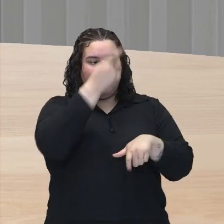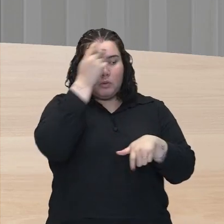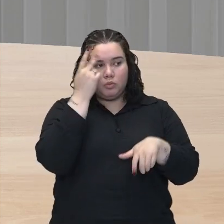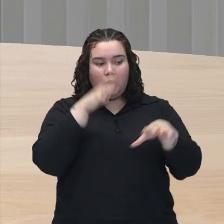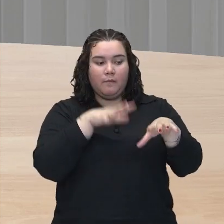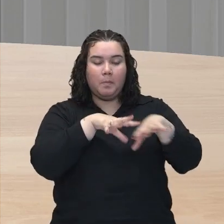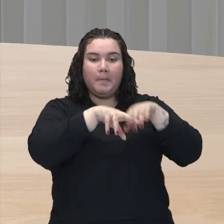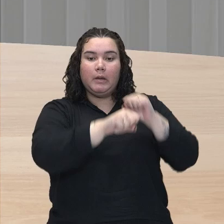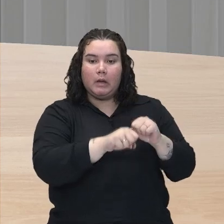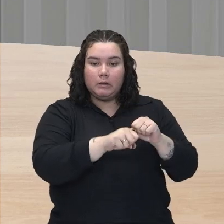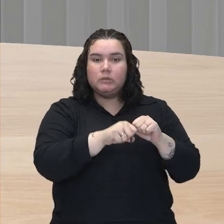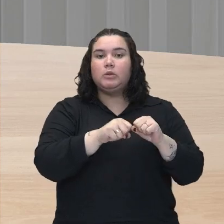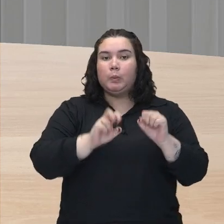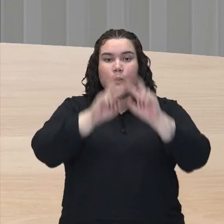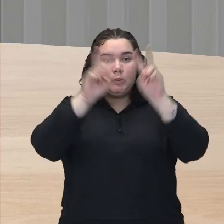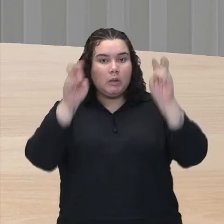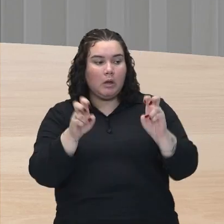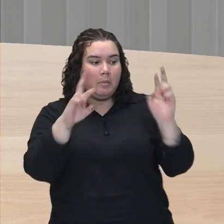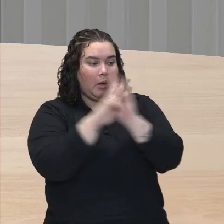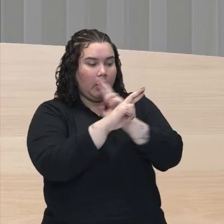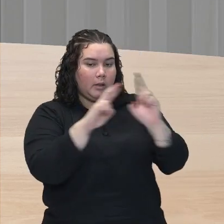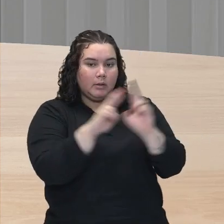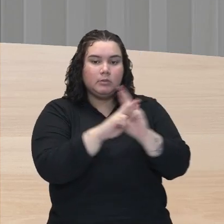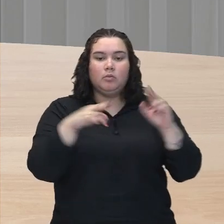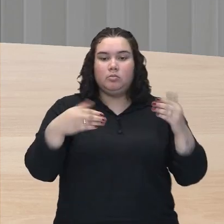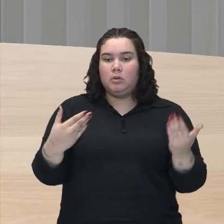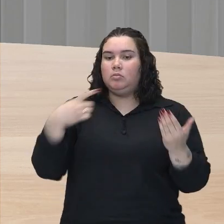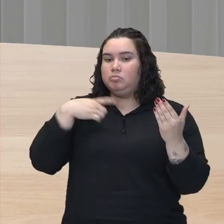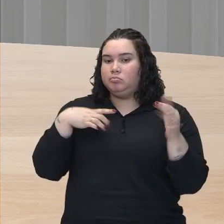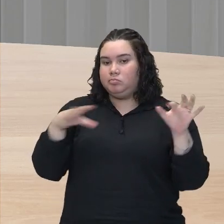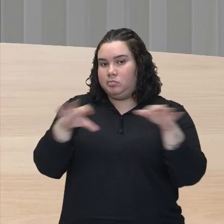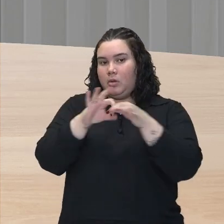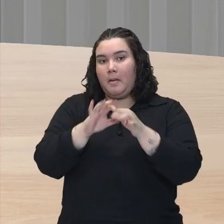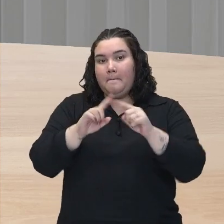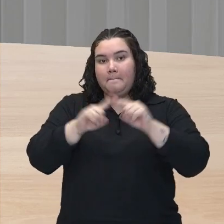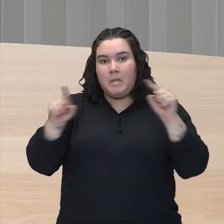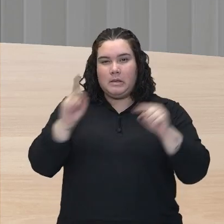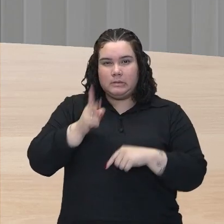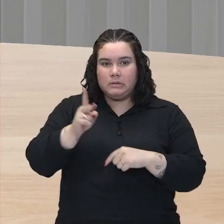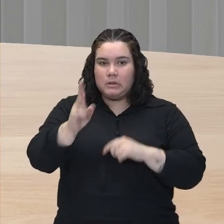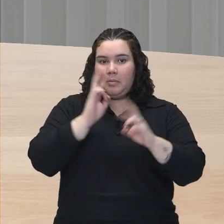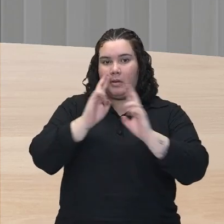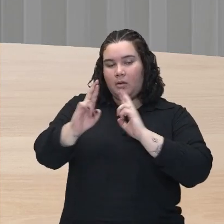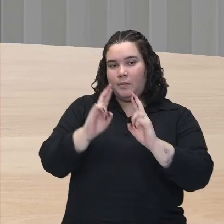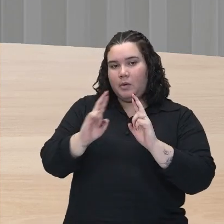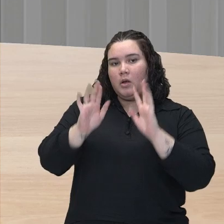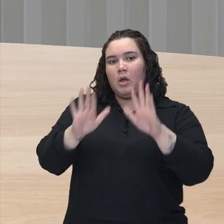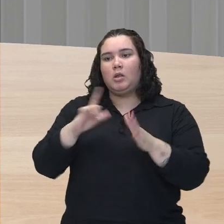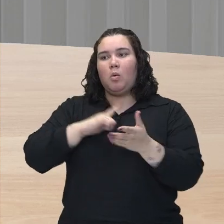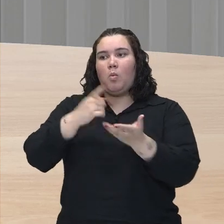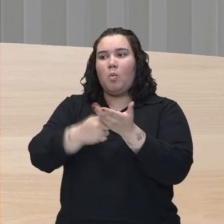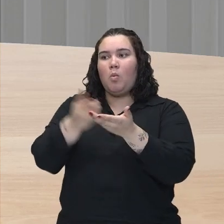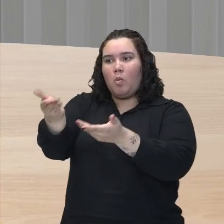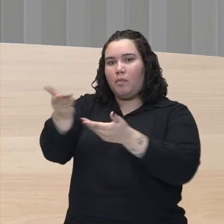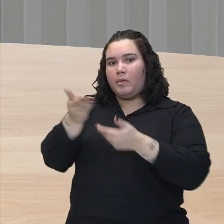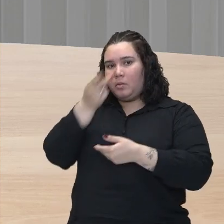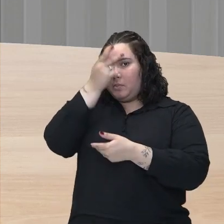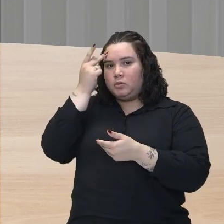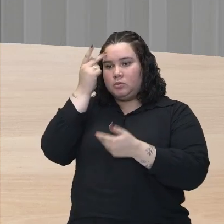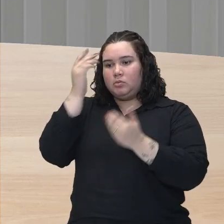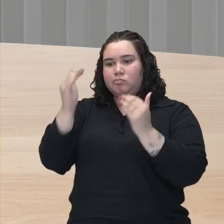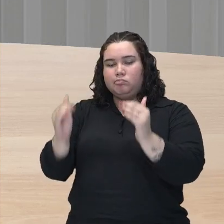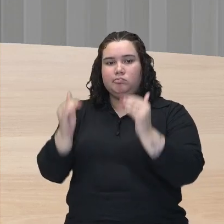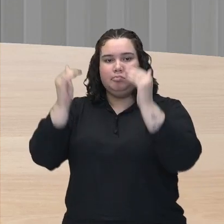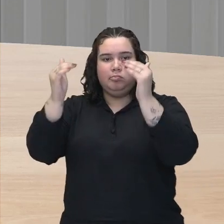tema. É claro que os podcasts não se propõem sempre a ter esse formato de entrevista e trazendo alguma pessoa que seja uma autoridade na área. A gente viu que o